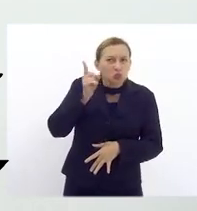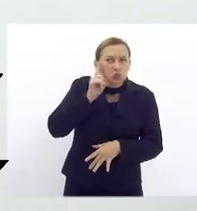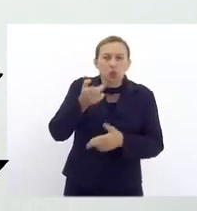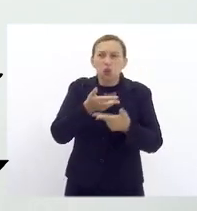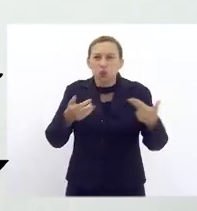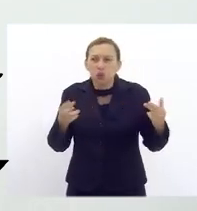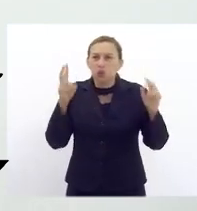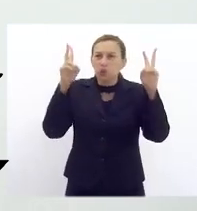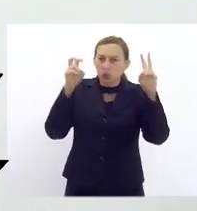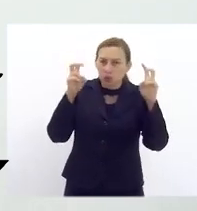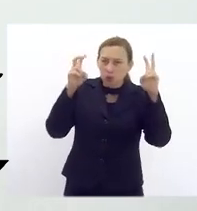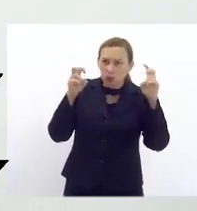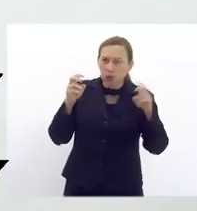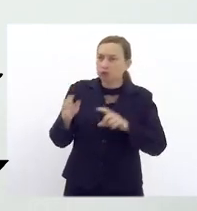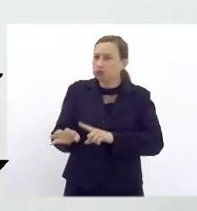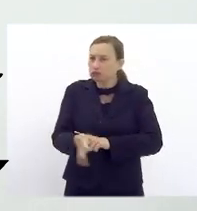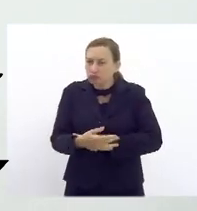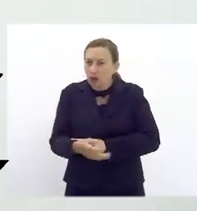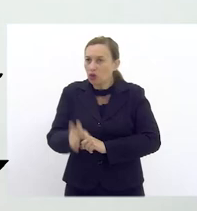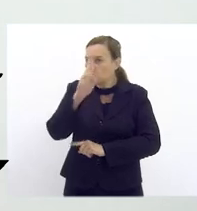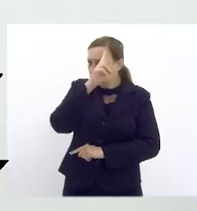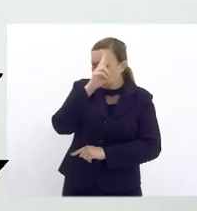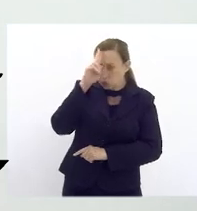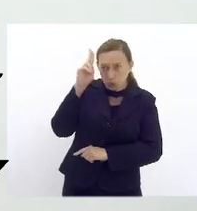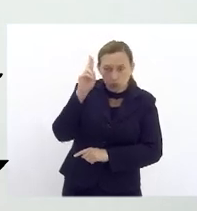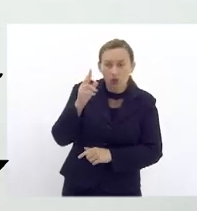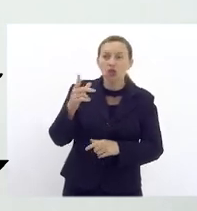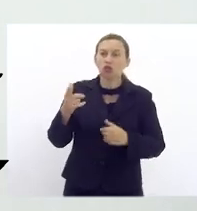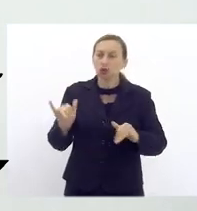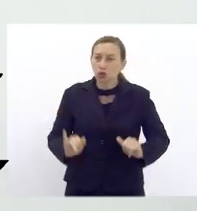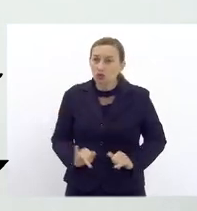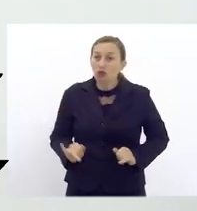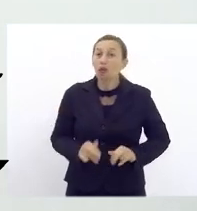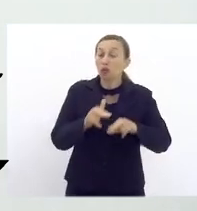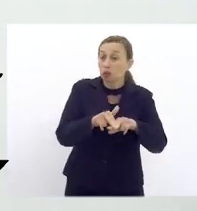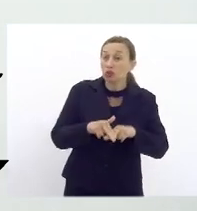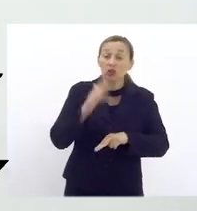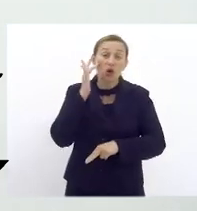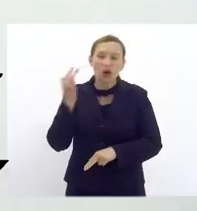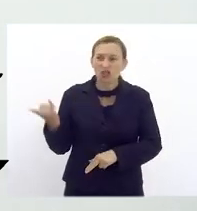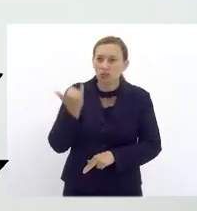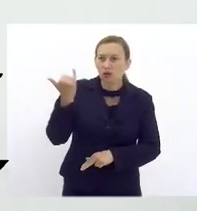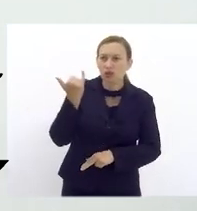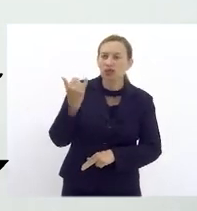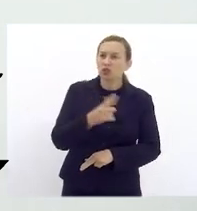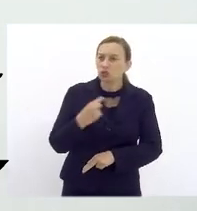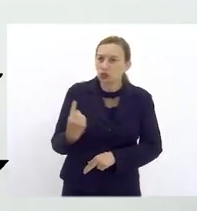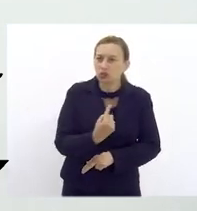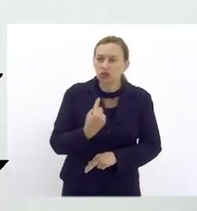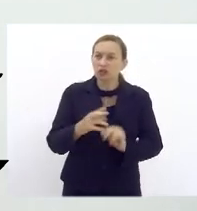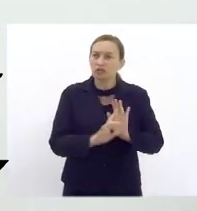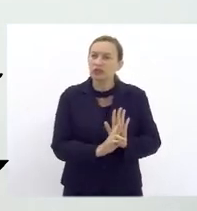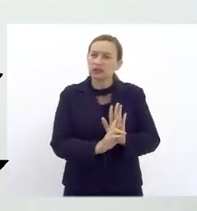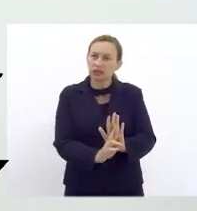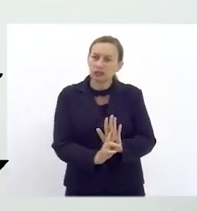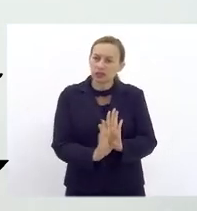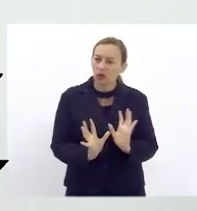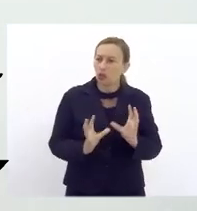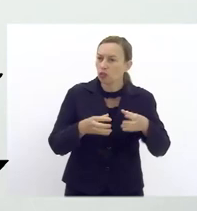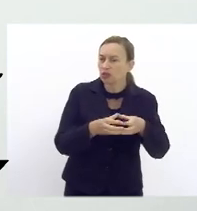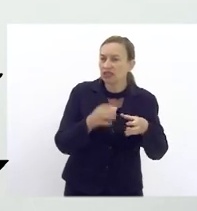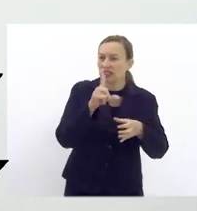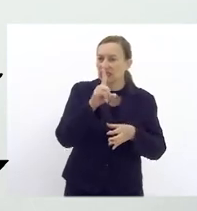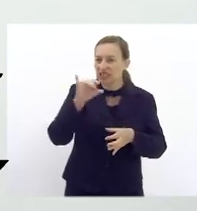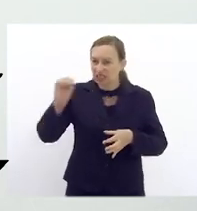vários casos no táxi no Uber nós sofremos isso e por isso acho muito importante nós representarmos a comunidade